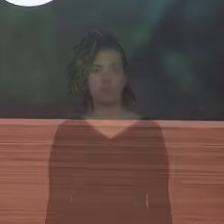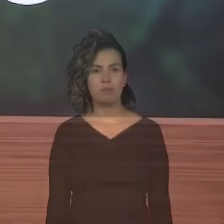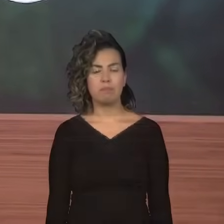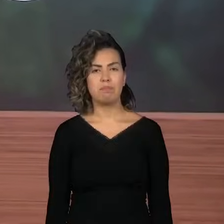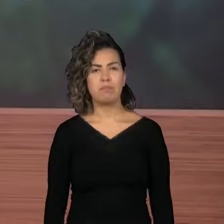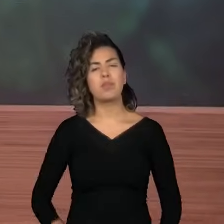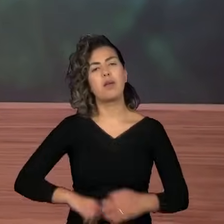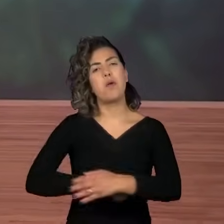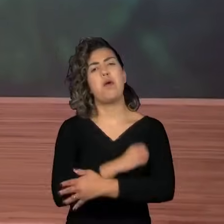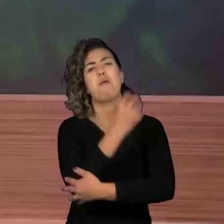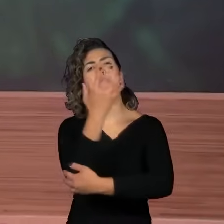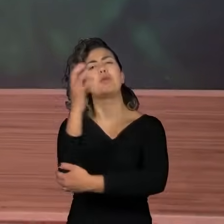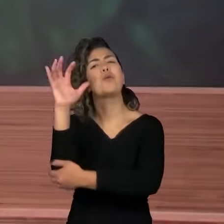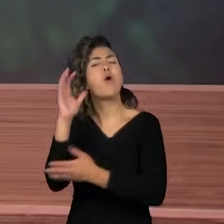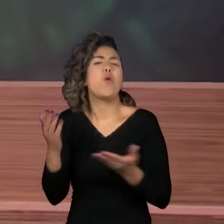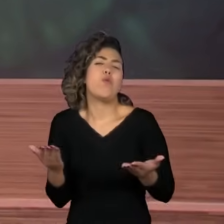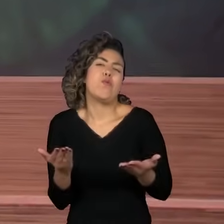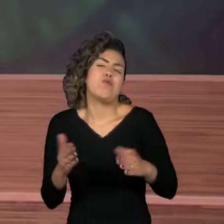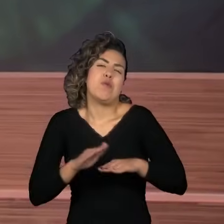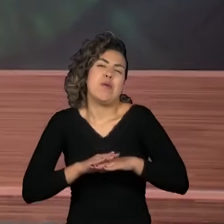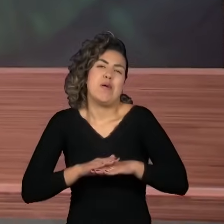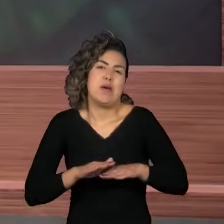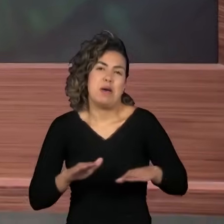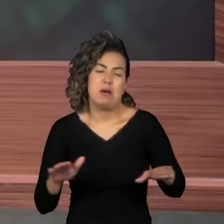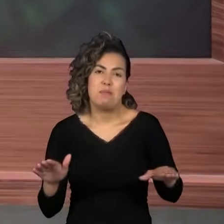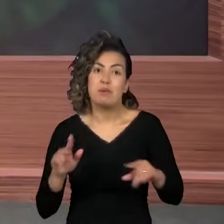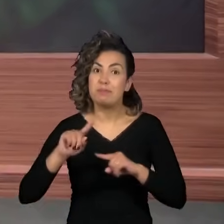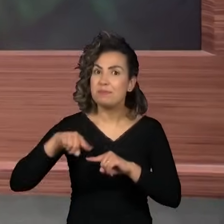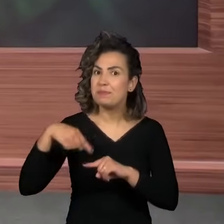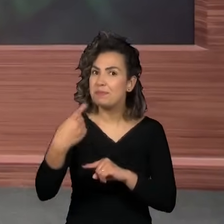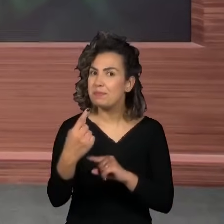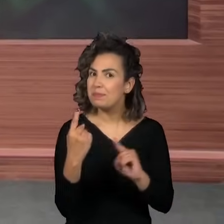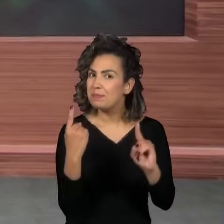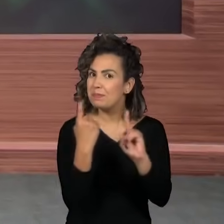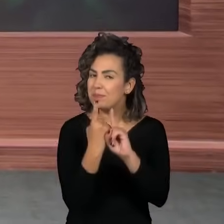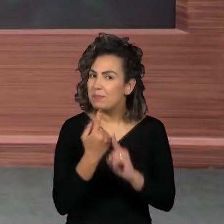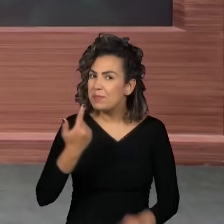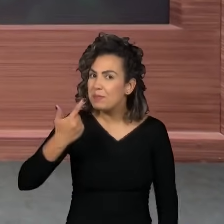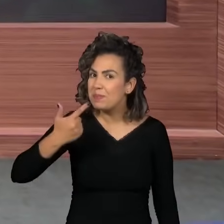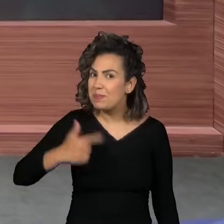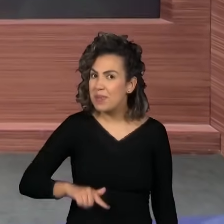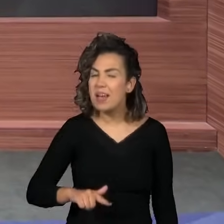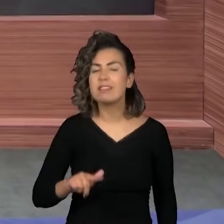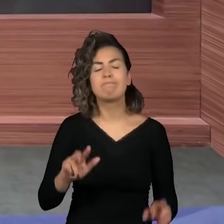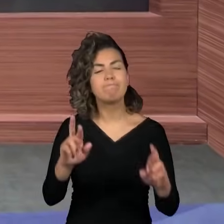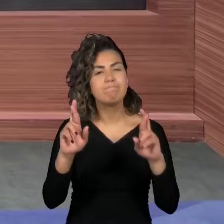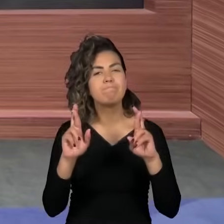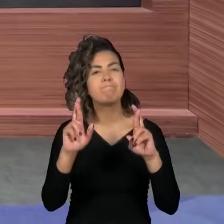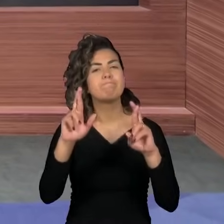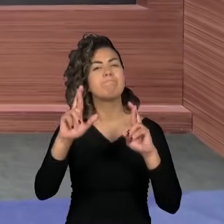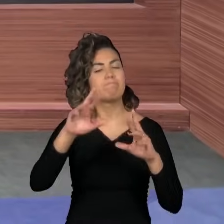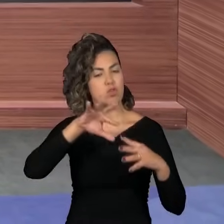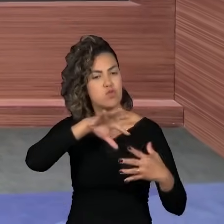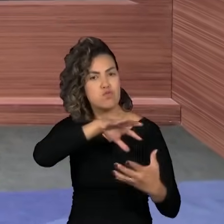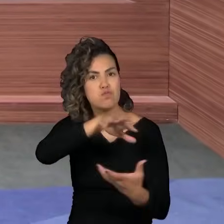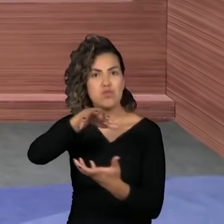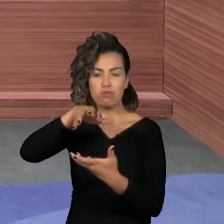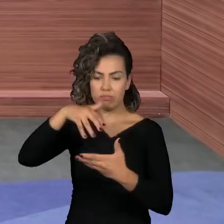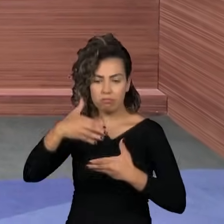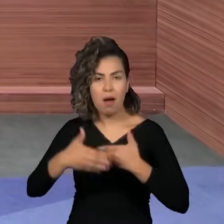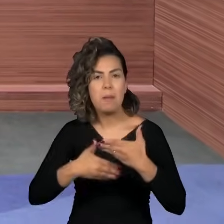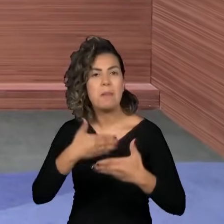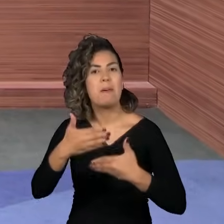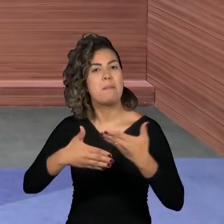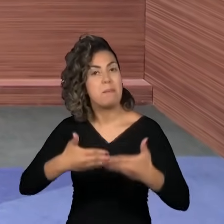O Repórter Eco fica hoje por aqui. A gente se encontra no próximo programa, na esperança de um mundo que trilhe o caminho